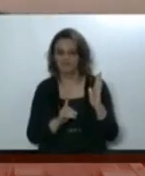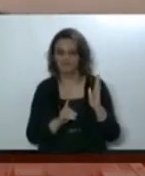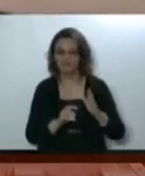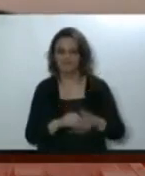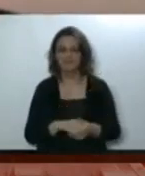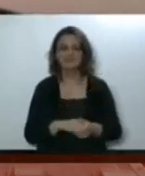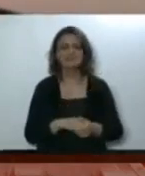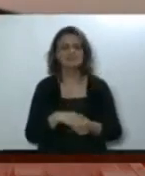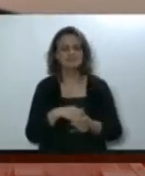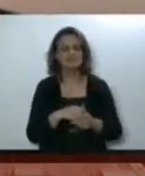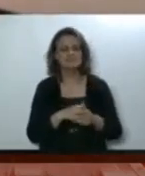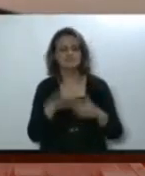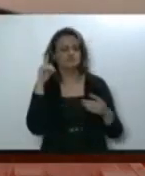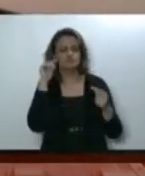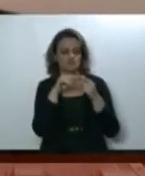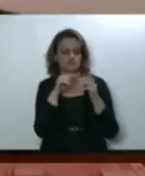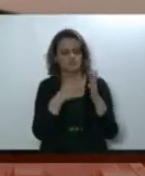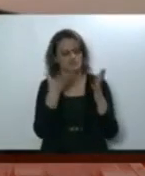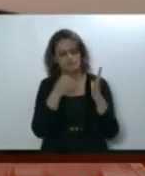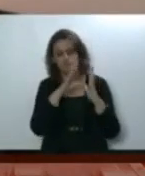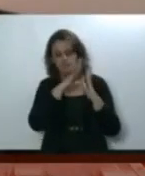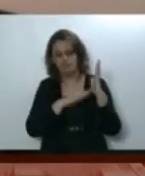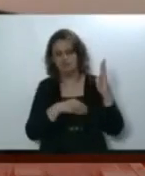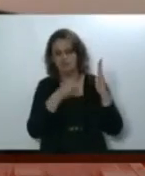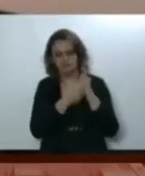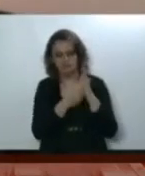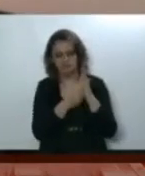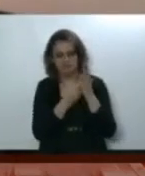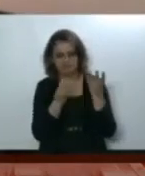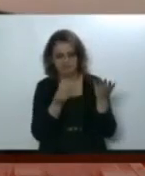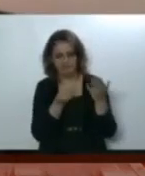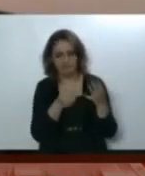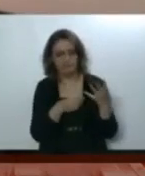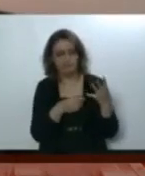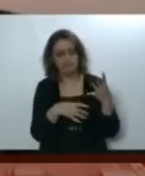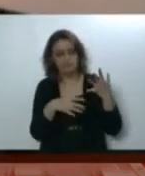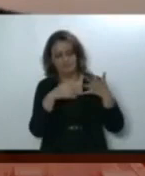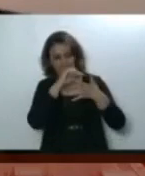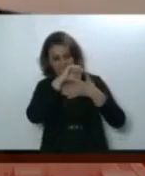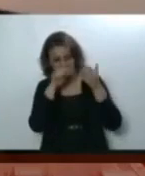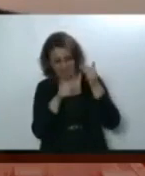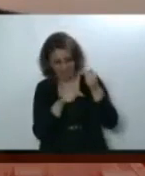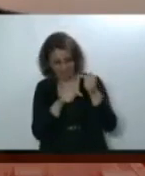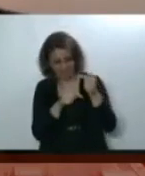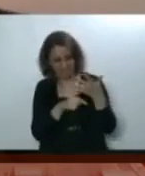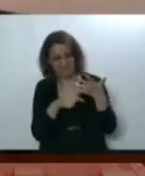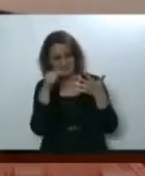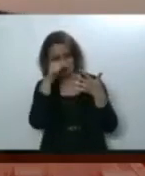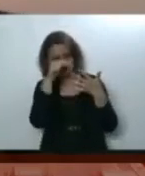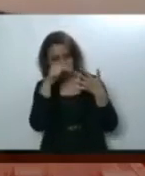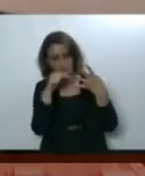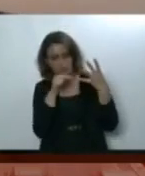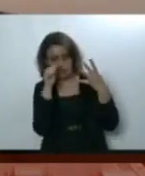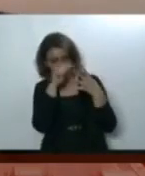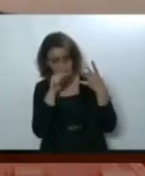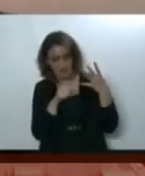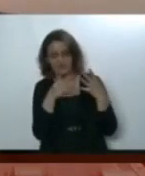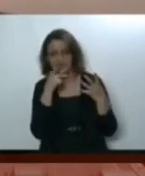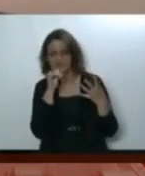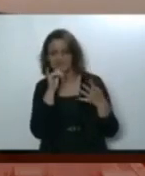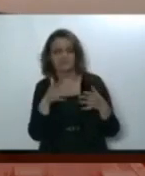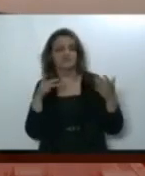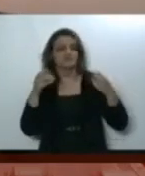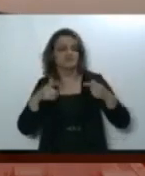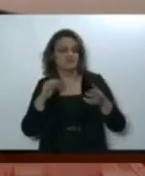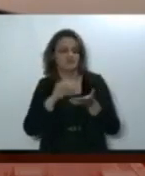tanto tempo se arrasta aí na segunda turma do Supremo Tribunal Federal. E agora a gente tem a resolução, o fechamento de um capítulo